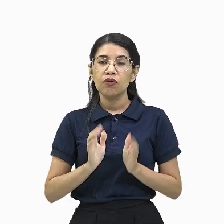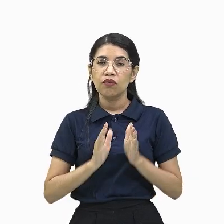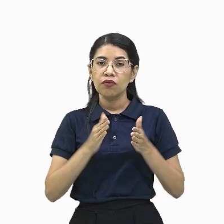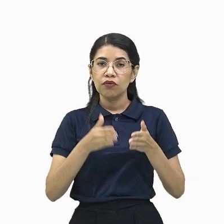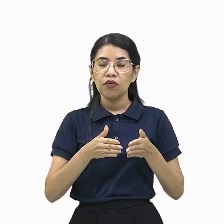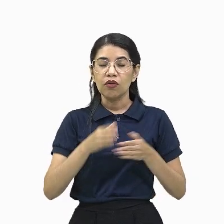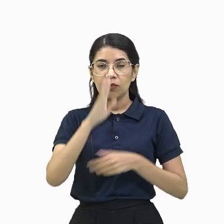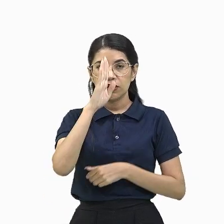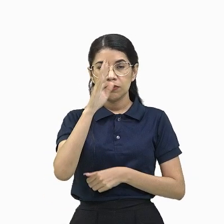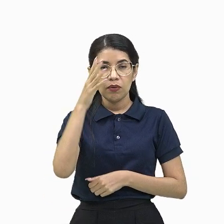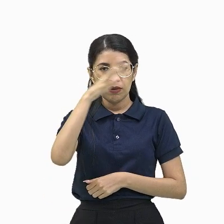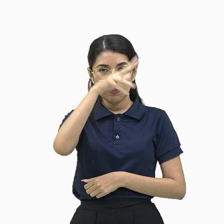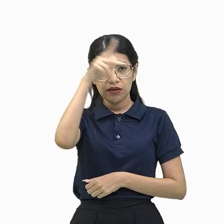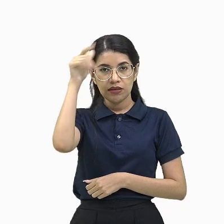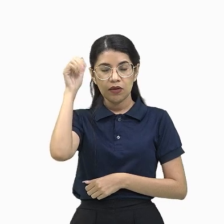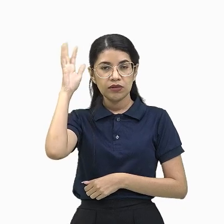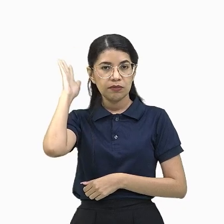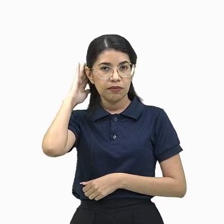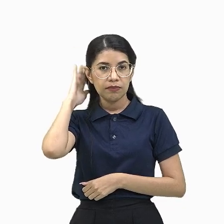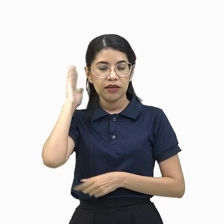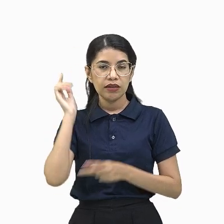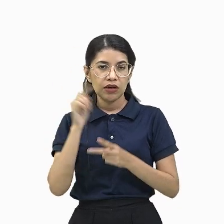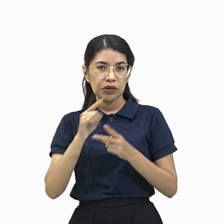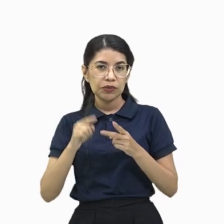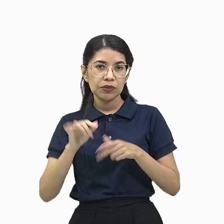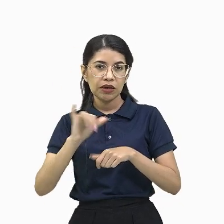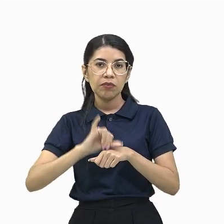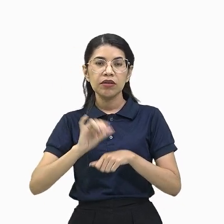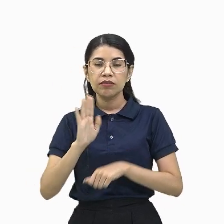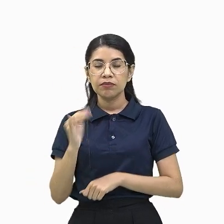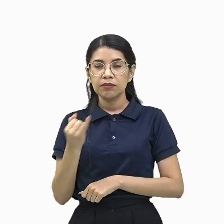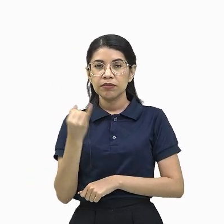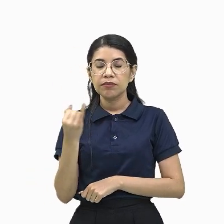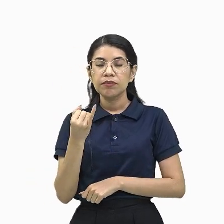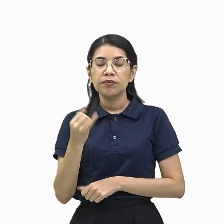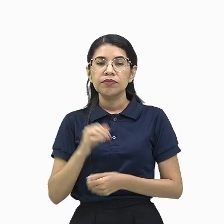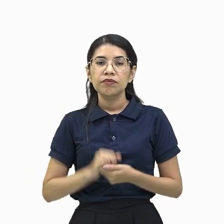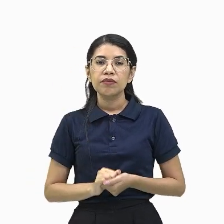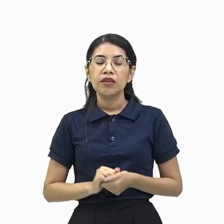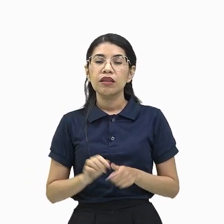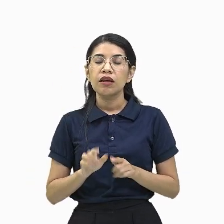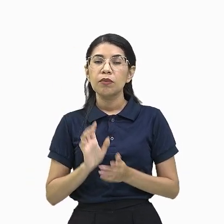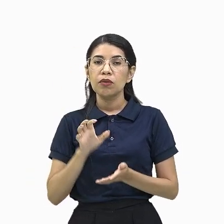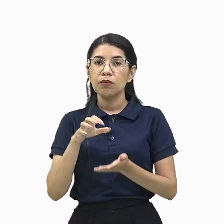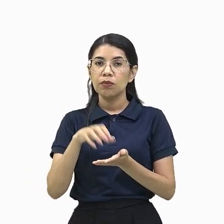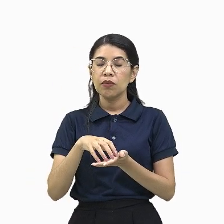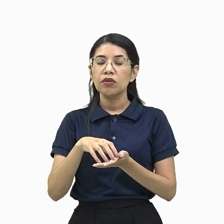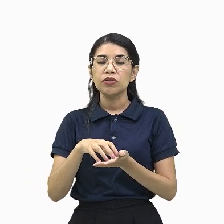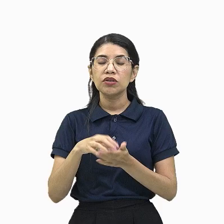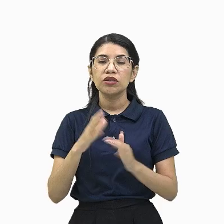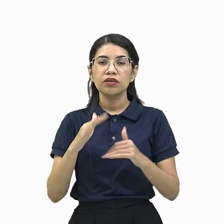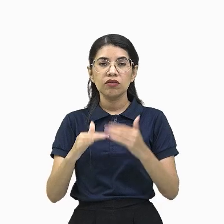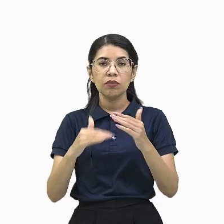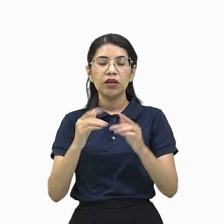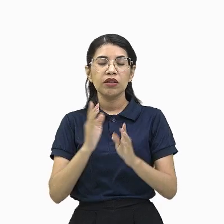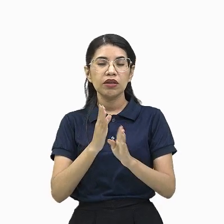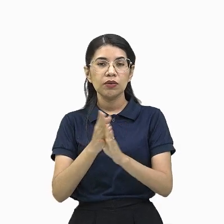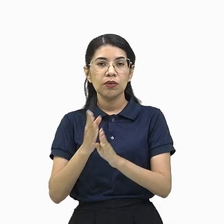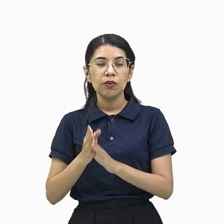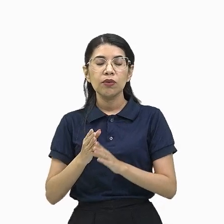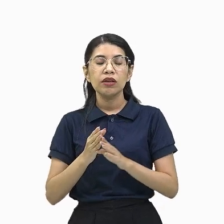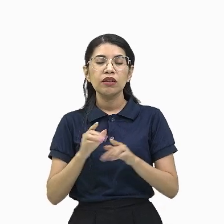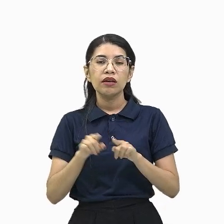e em Belém, nessas duas grandes e importantes capitais da região. São polos de desenvolvimento e também onde a gente vai encontrar as sedes